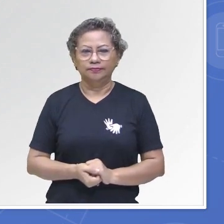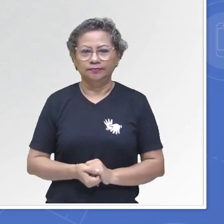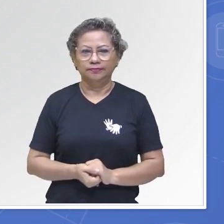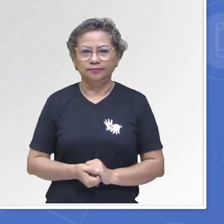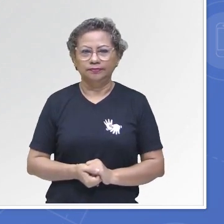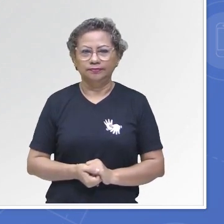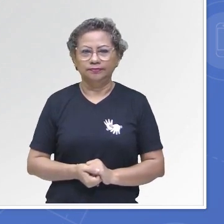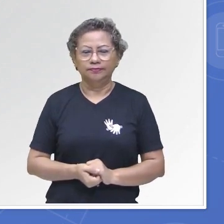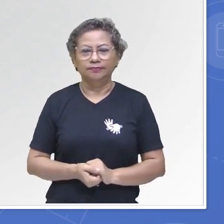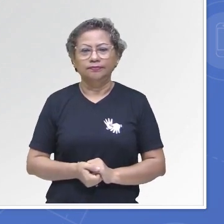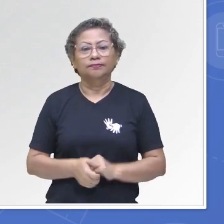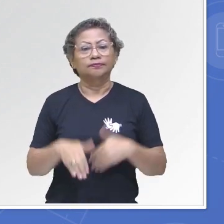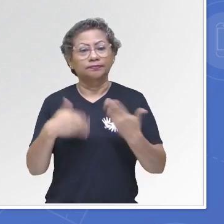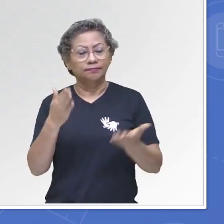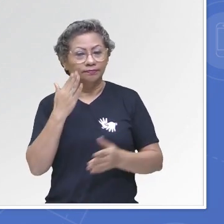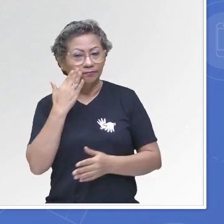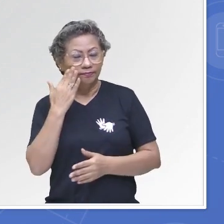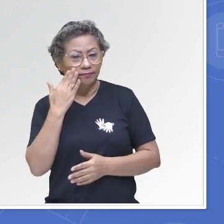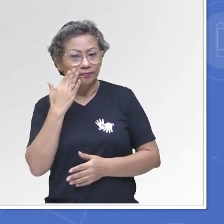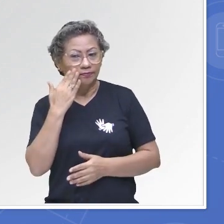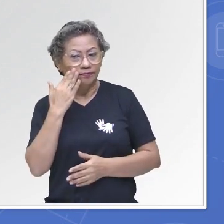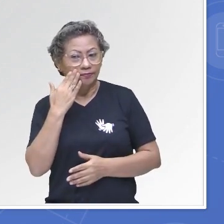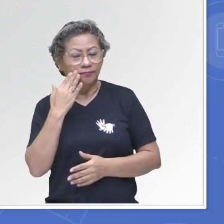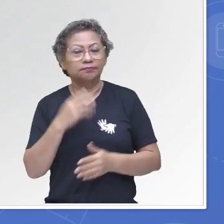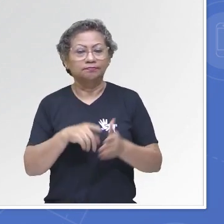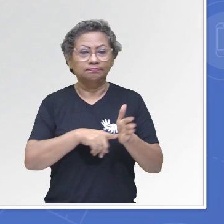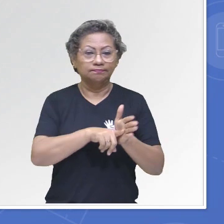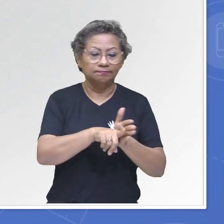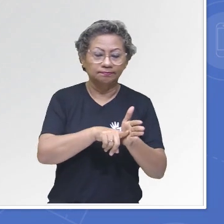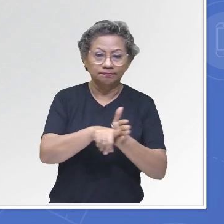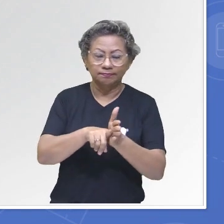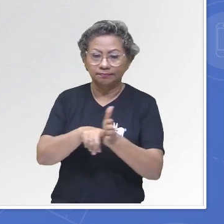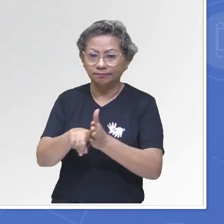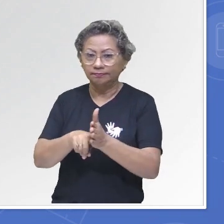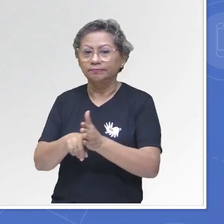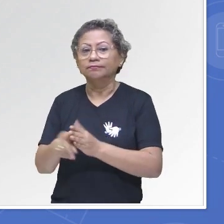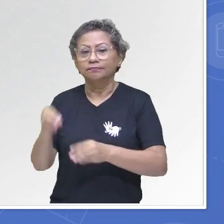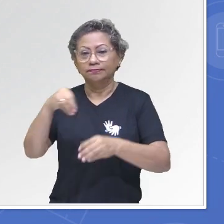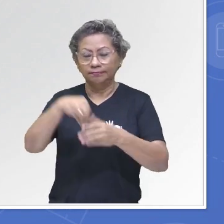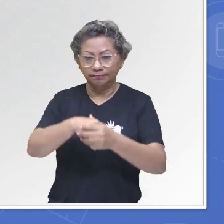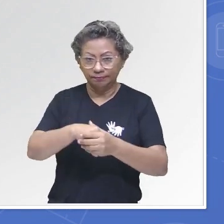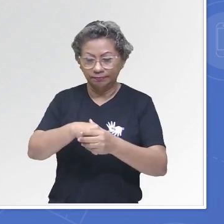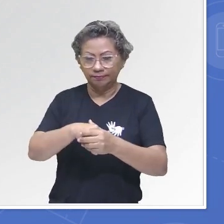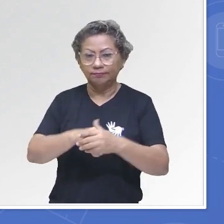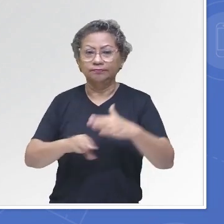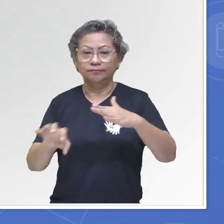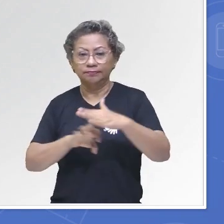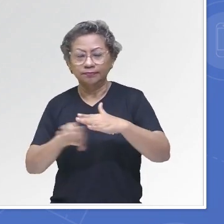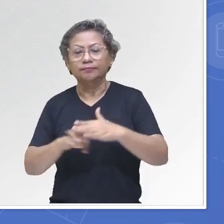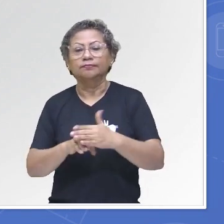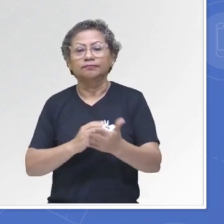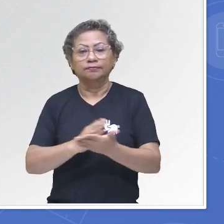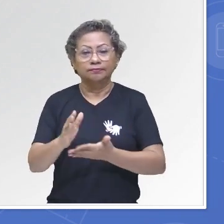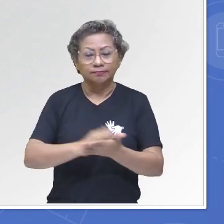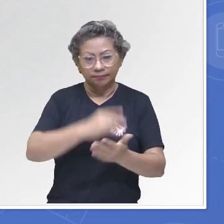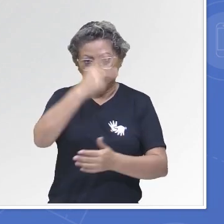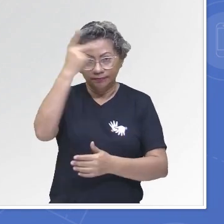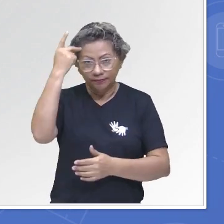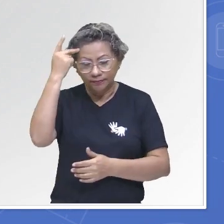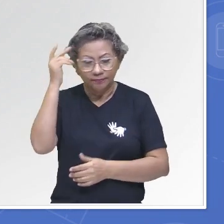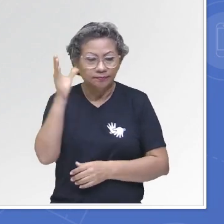uma inspeção a um laticínio, os funcionários recolhem determinado número de produtos